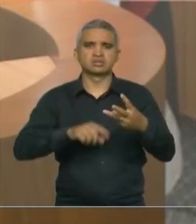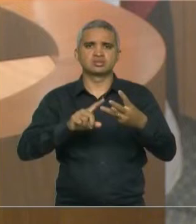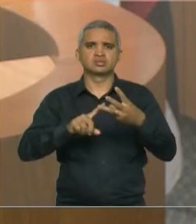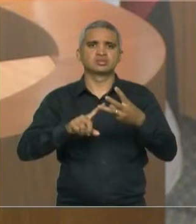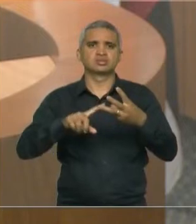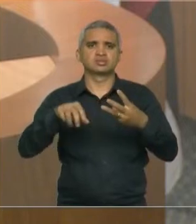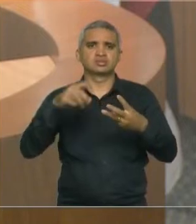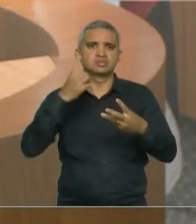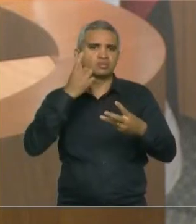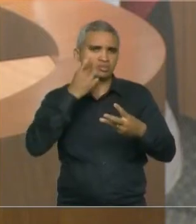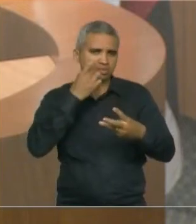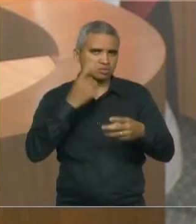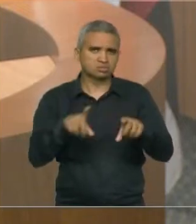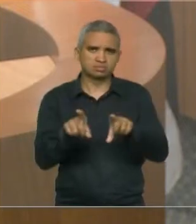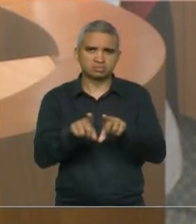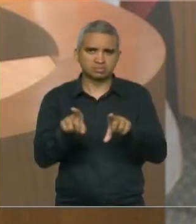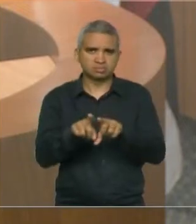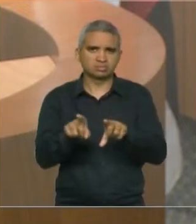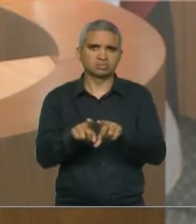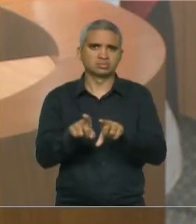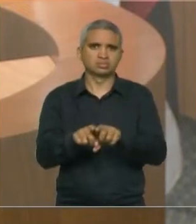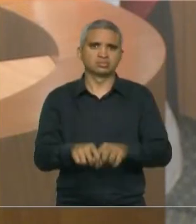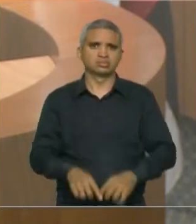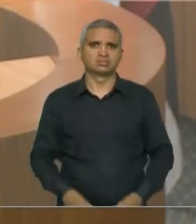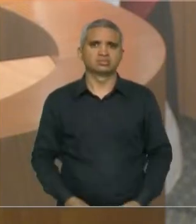também da União no consórcio.